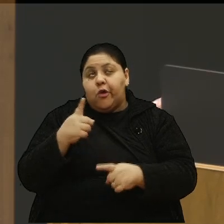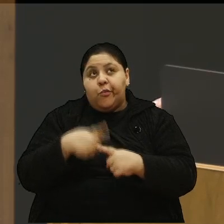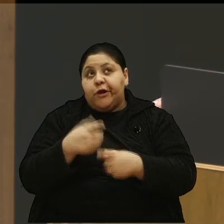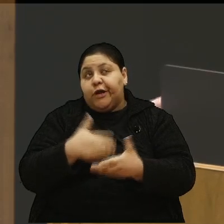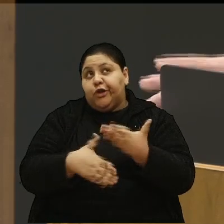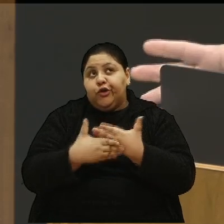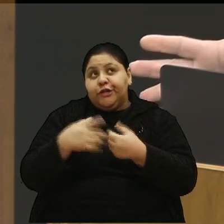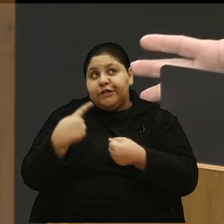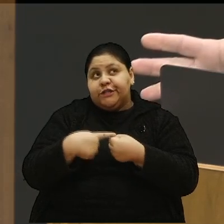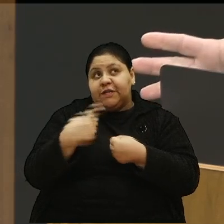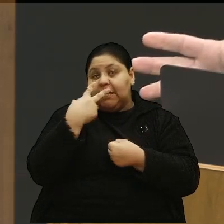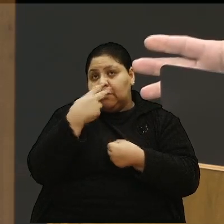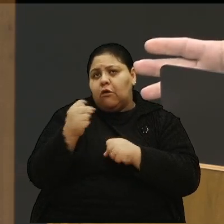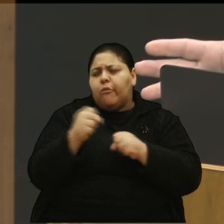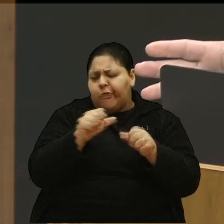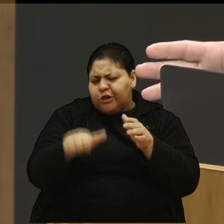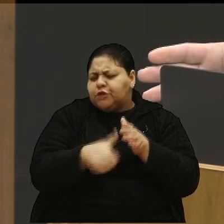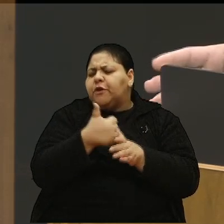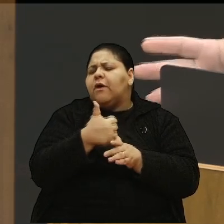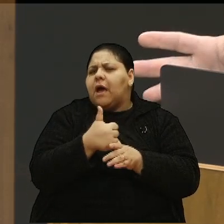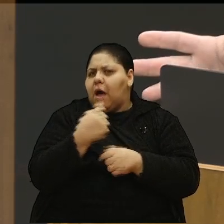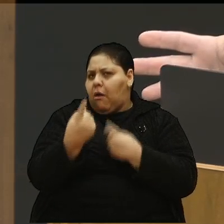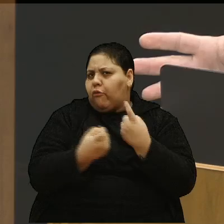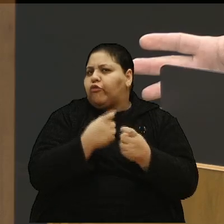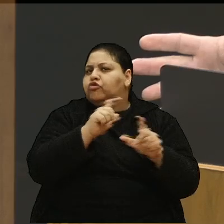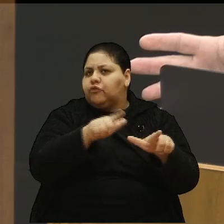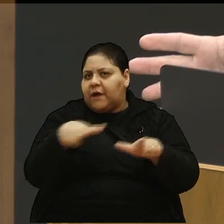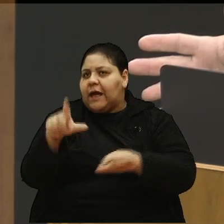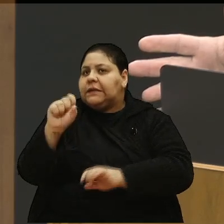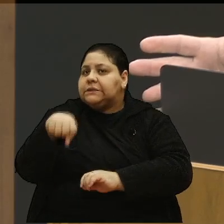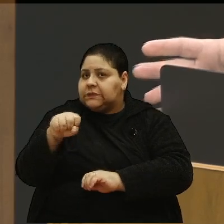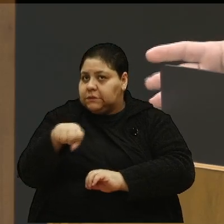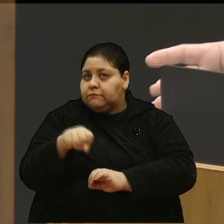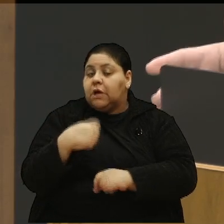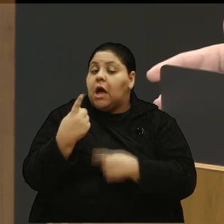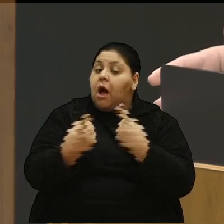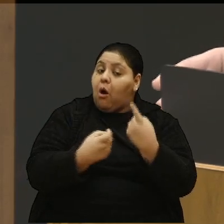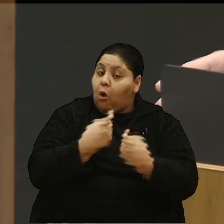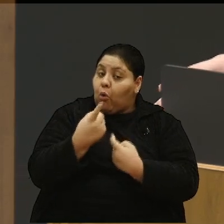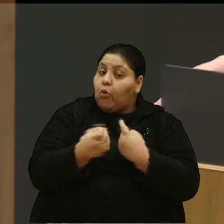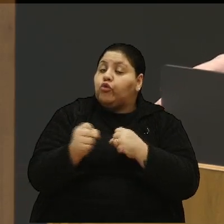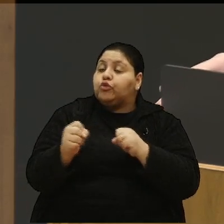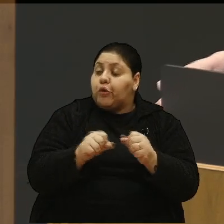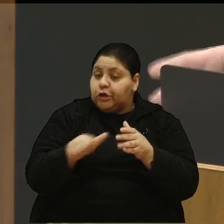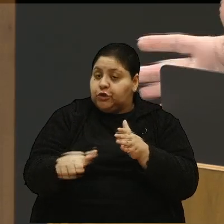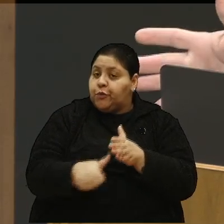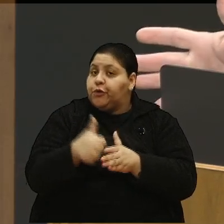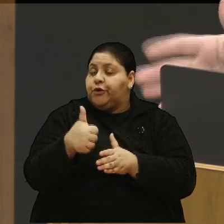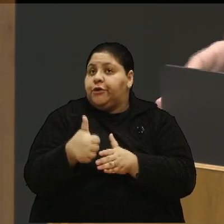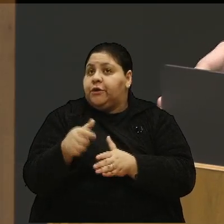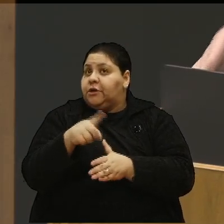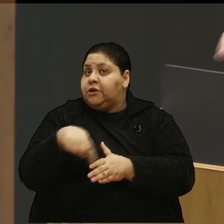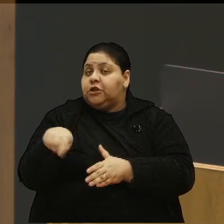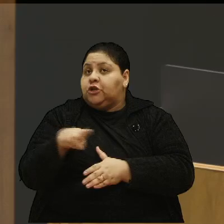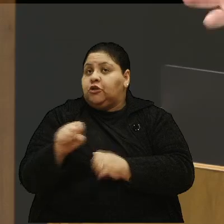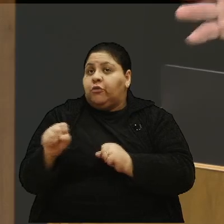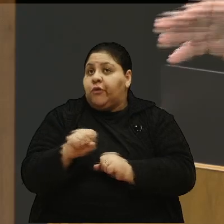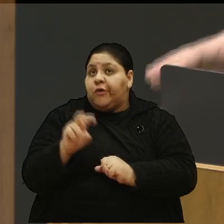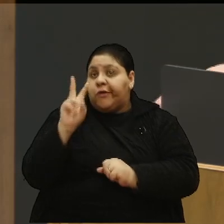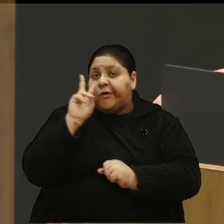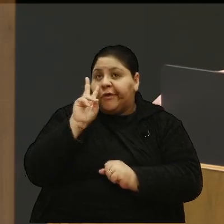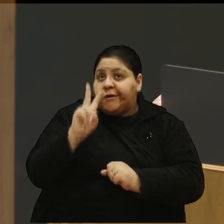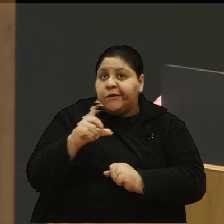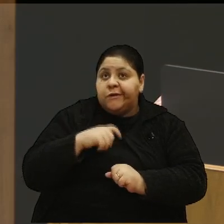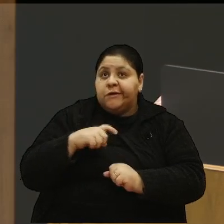cidade é assim, não. A gente pode melhorar alguns pontos. Sim, alguns pontos podem ser melhorados. A gente não vai poder ver se tem